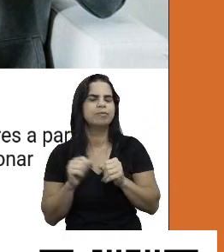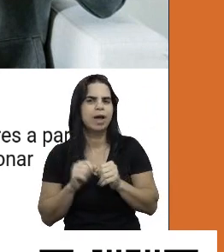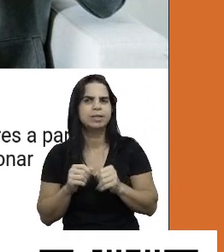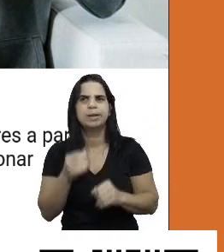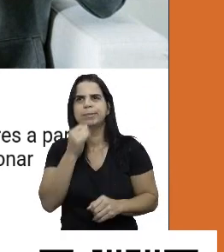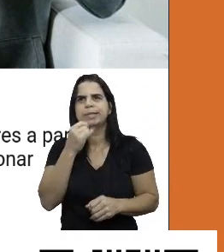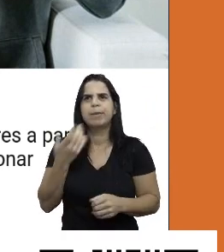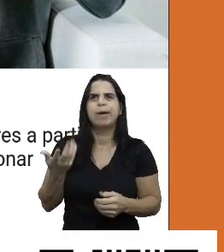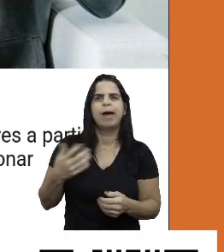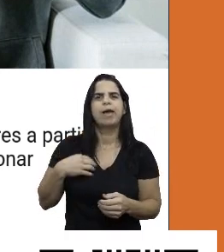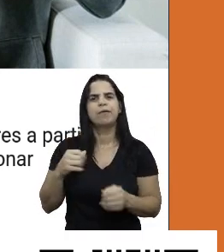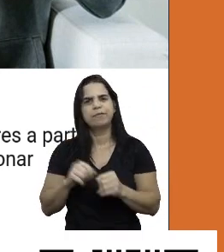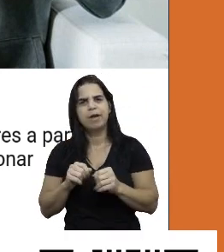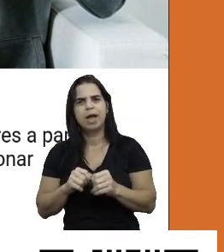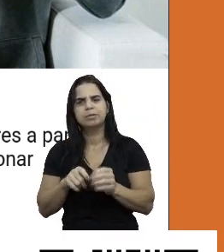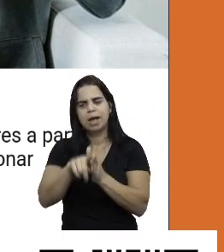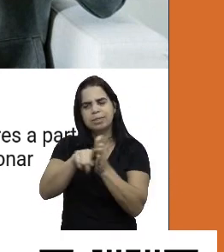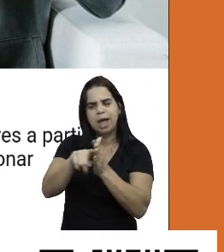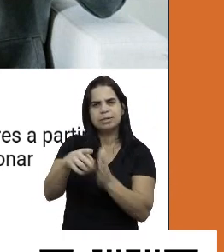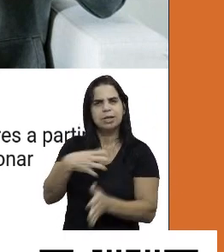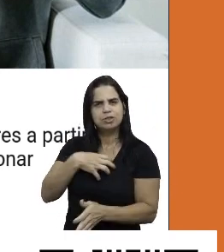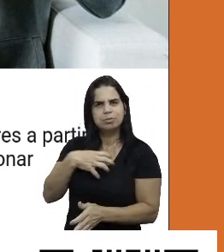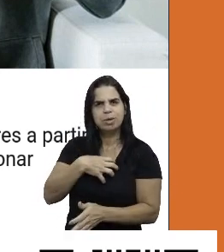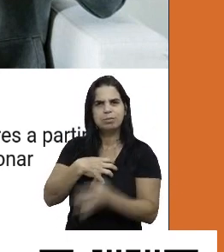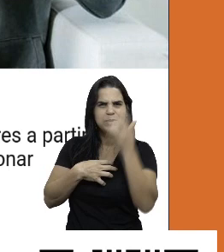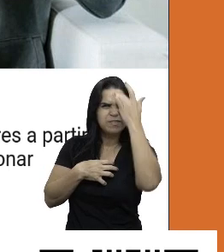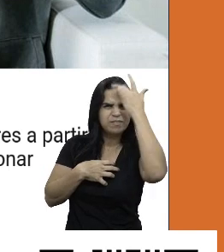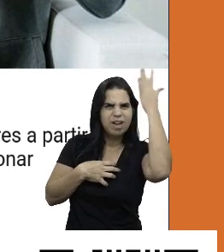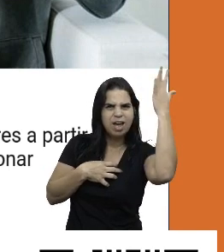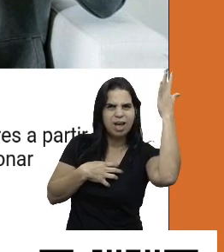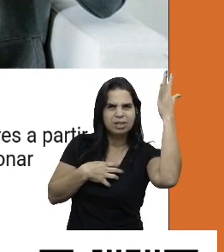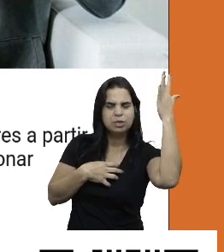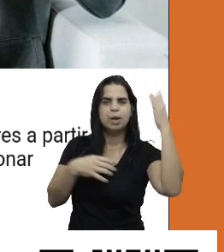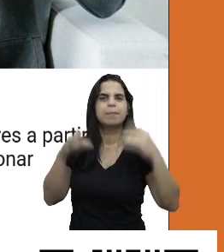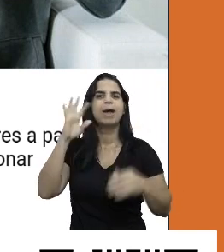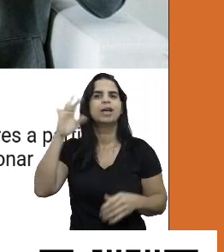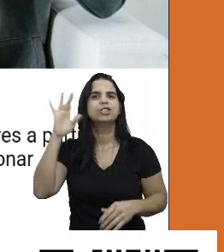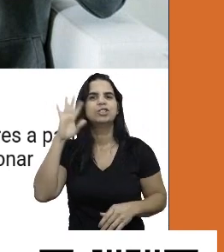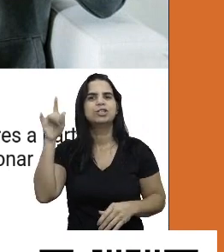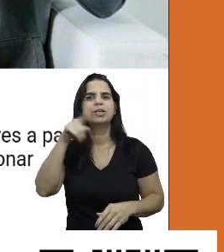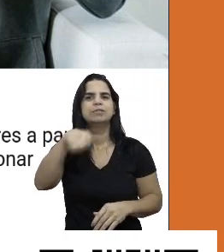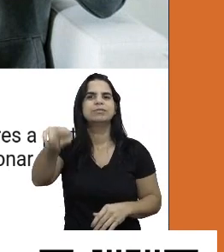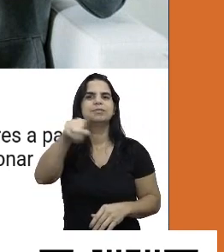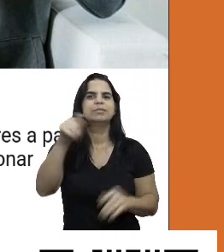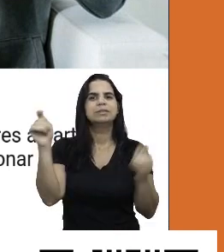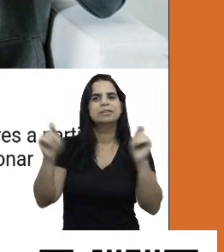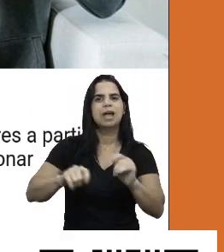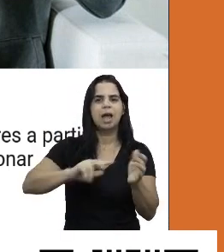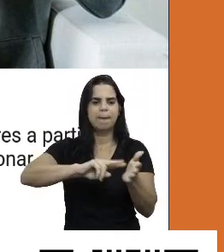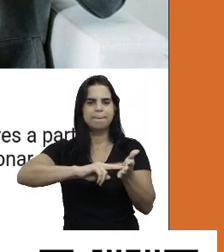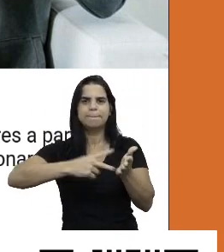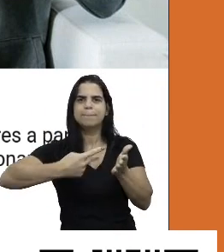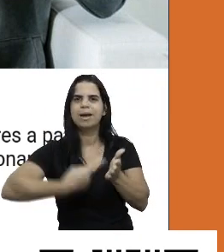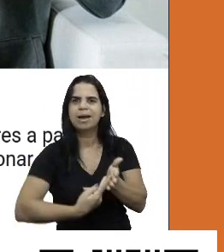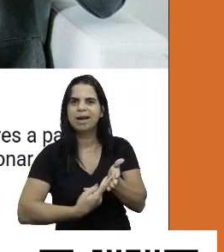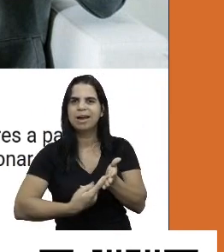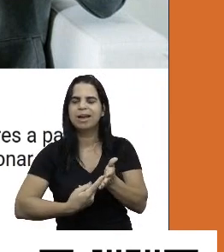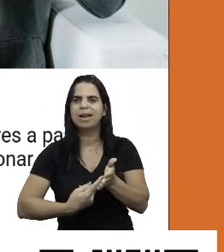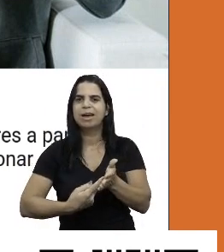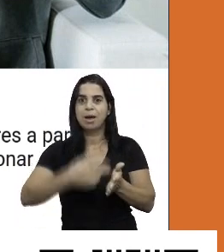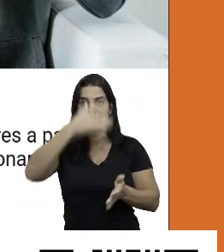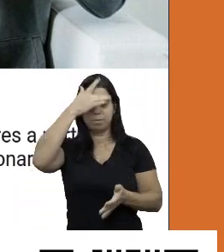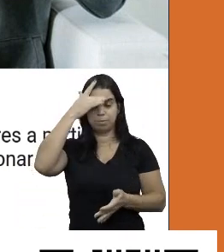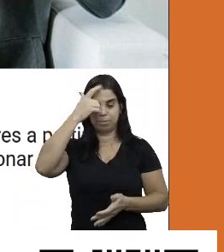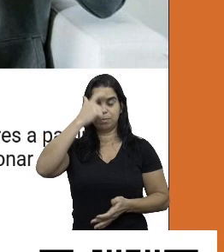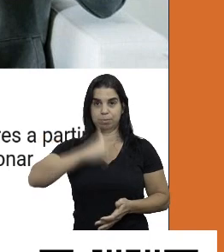falar eu faço análise de sentimento é muito fácil Então imagina você poder transcrever tudo que um cliente fala que um cliente